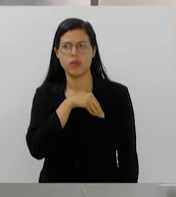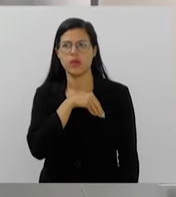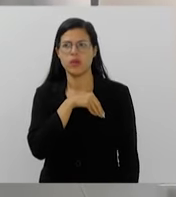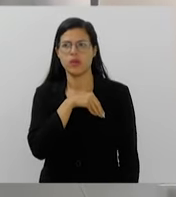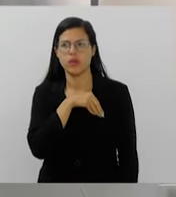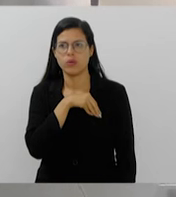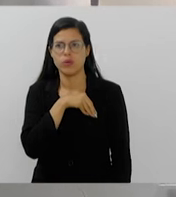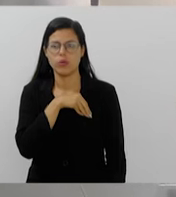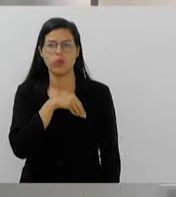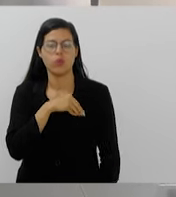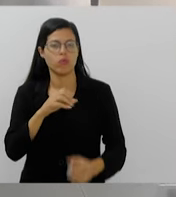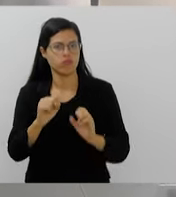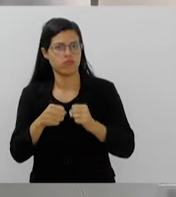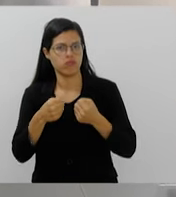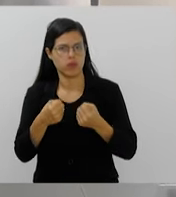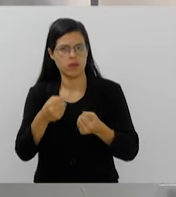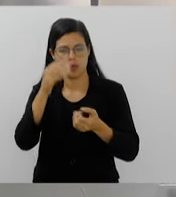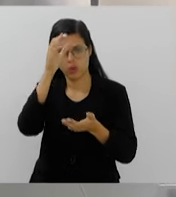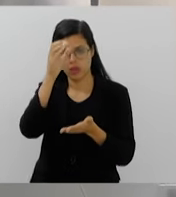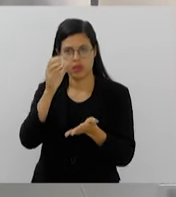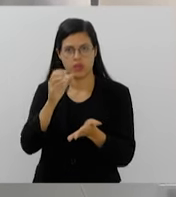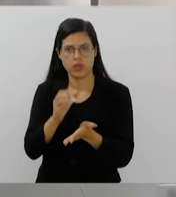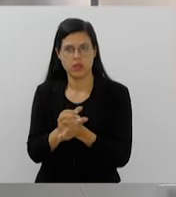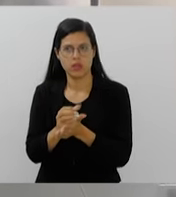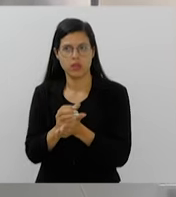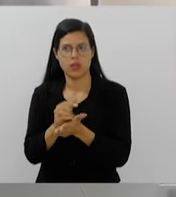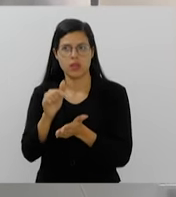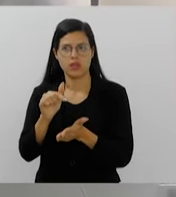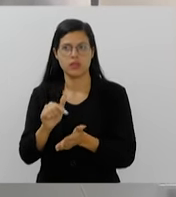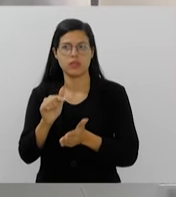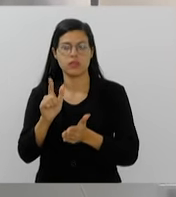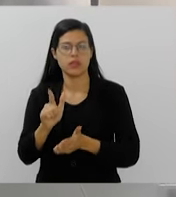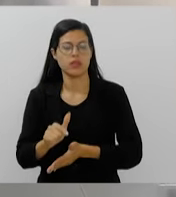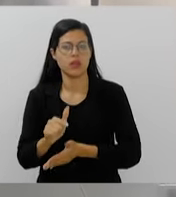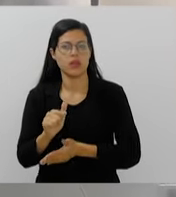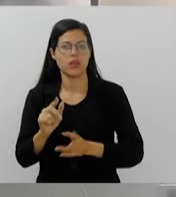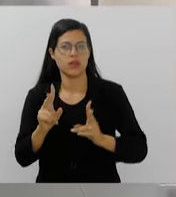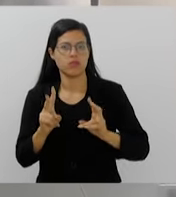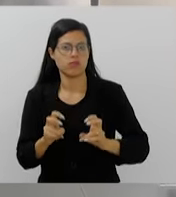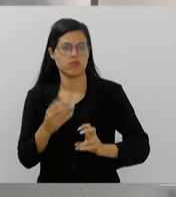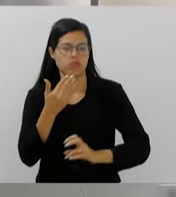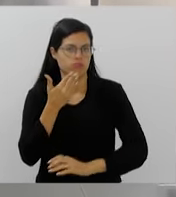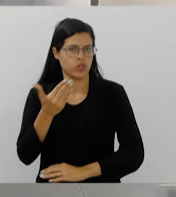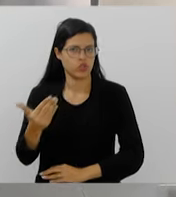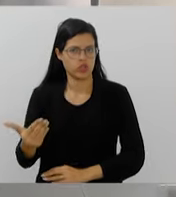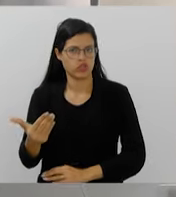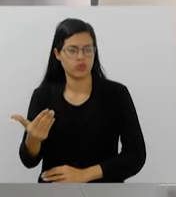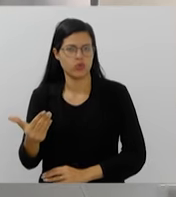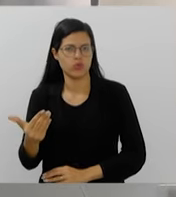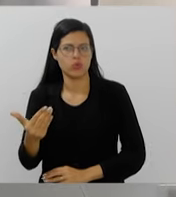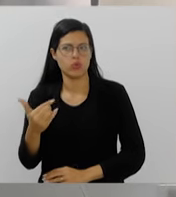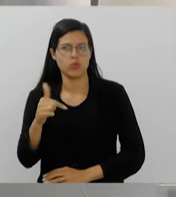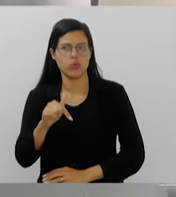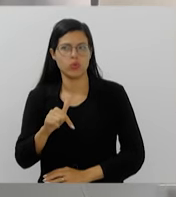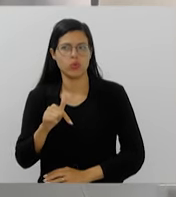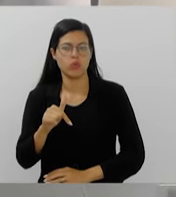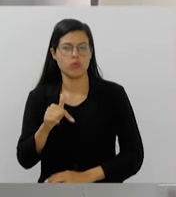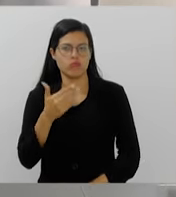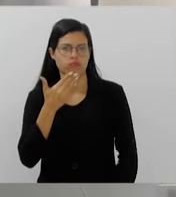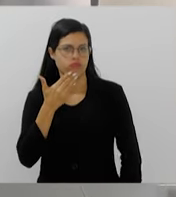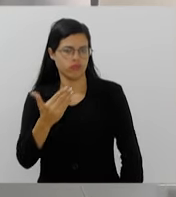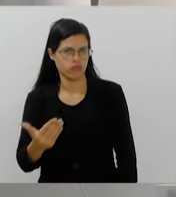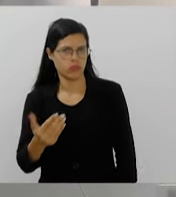tese de que o associativismo ele é mediante solicitação e nada maior do que a própria demonstração de solicitação,